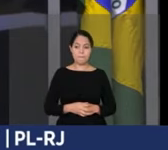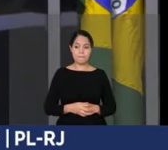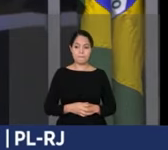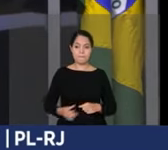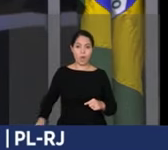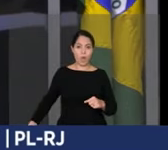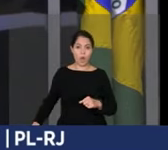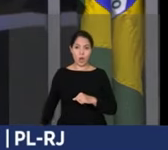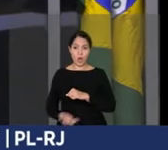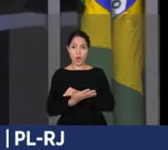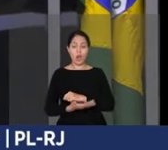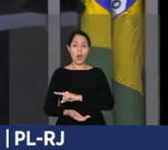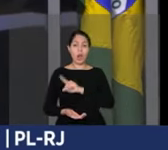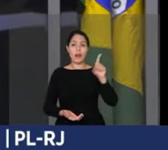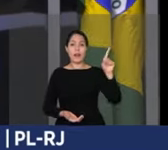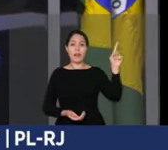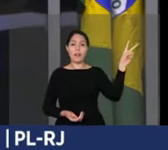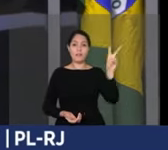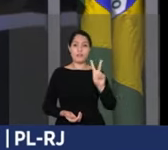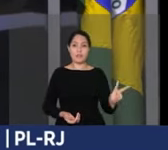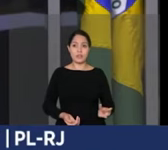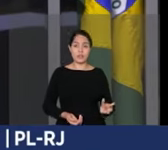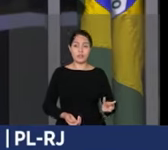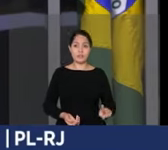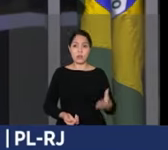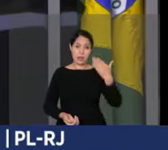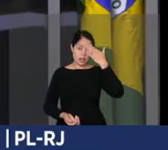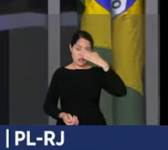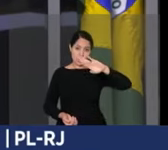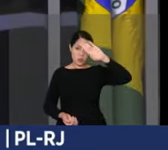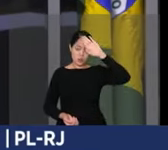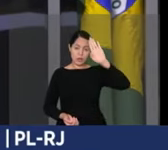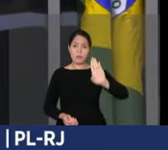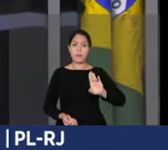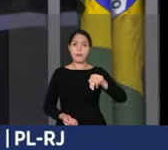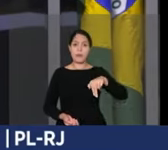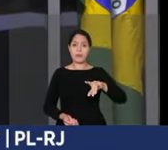da Venezuela e Cuba no BNDES nos tempos do PT.